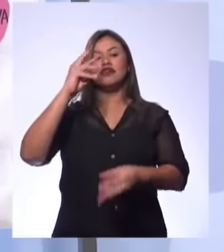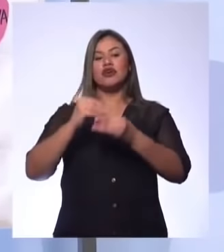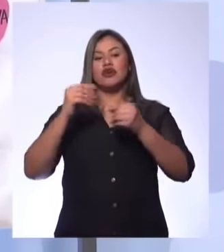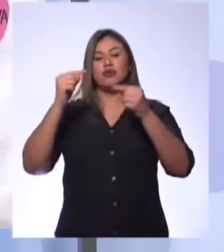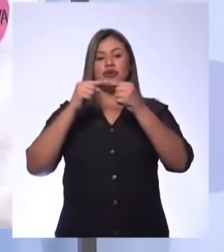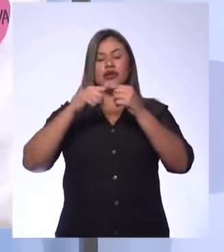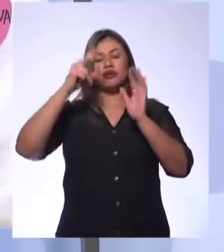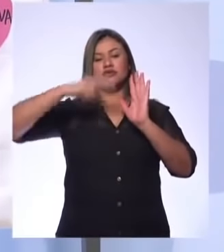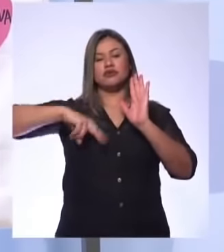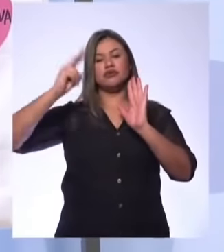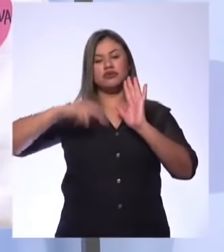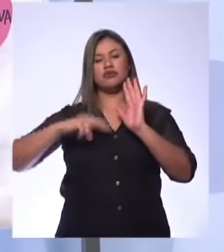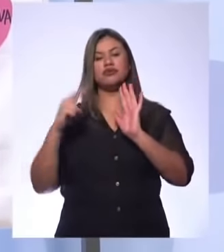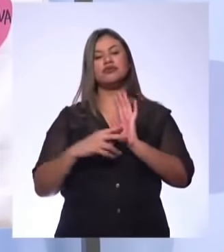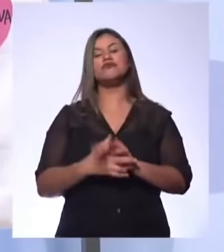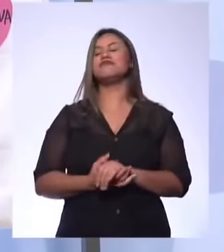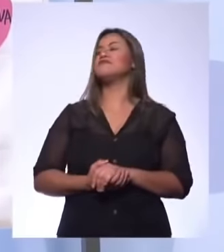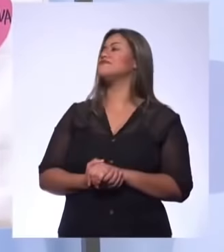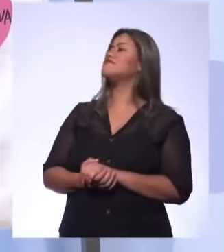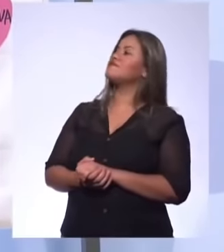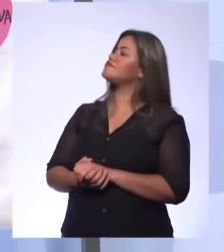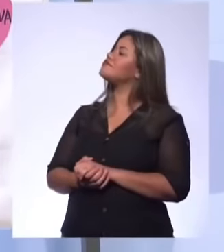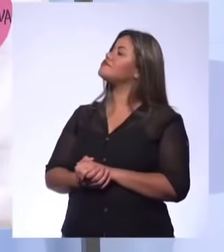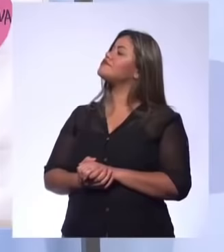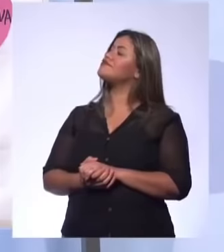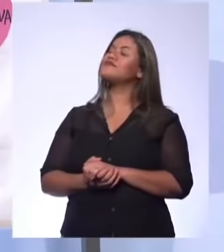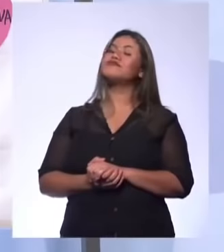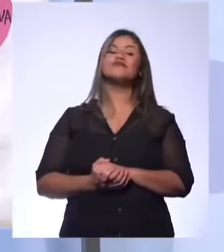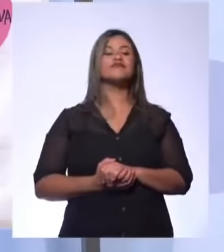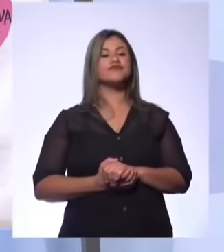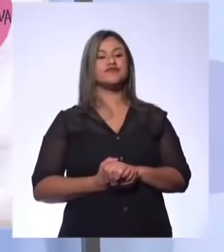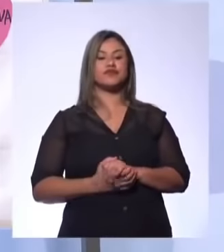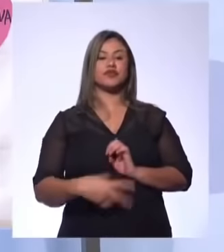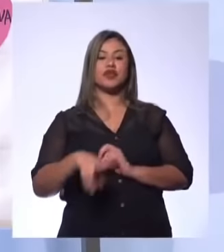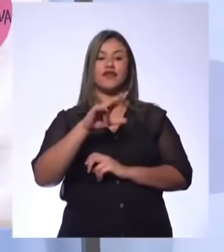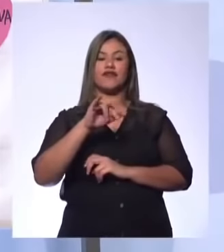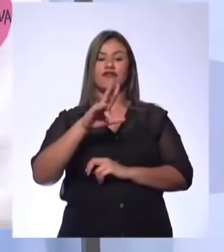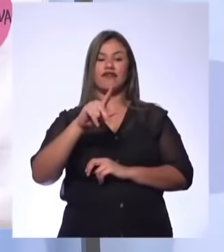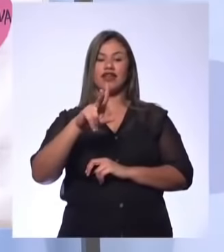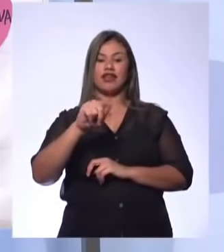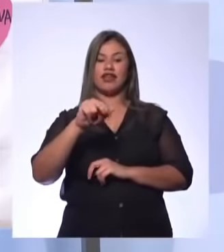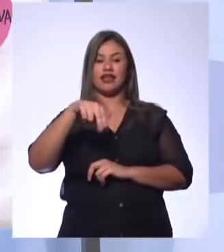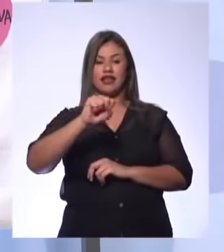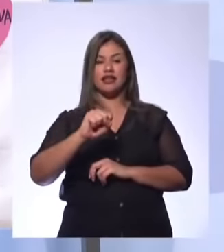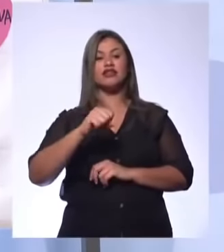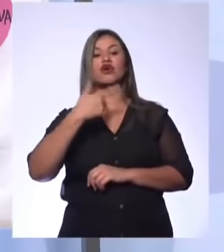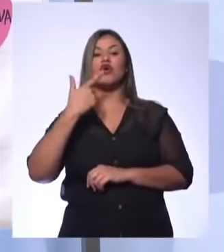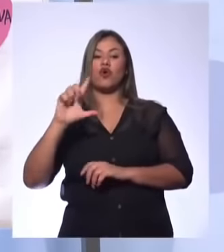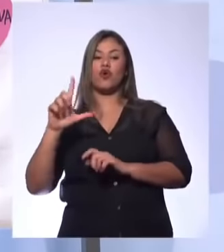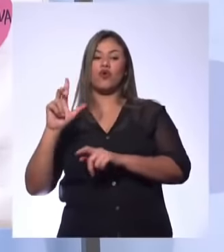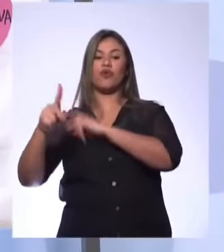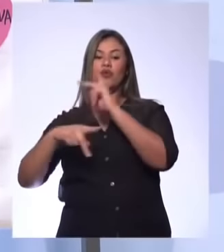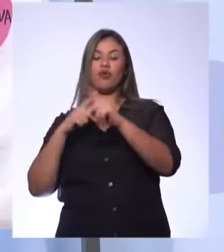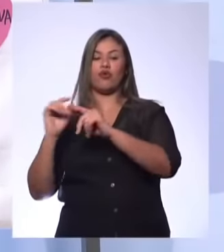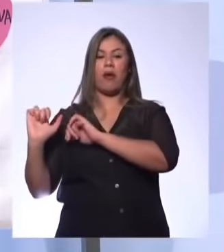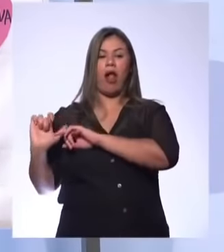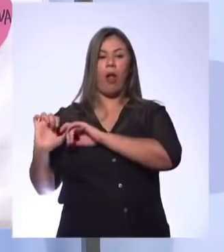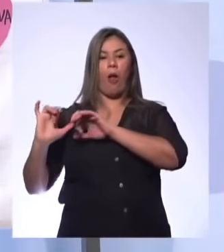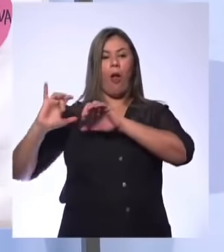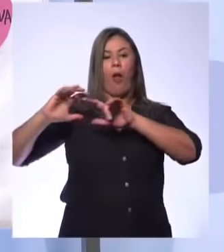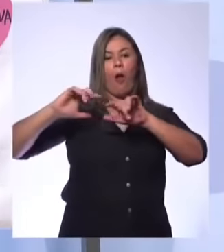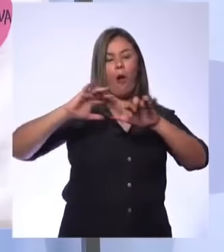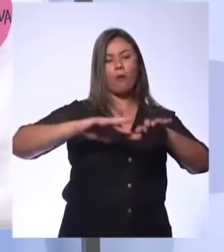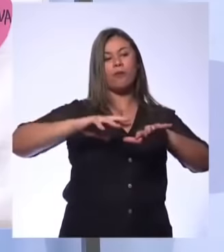Então vamos lá, ó. Qual a relação, então, dos vikings e dos outros povos que também chegaram no Império Romano com a fragmentação